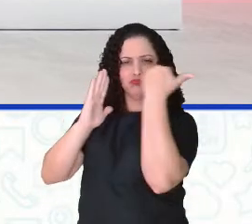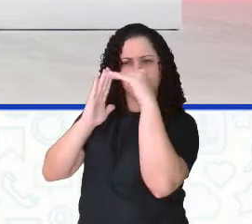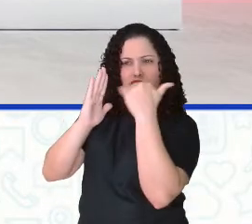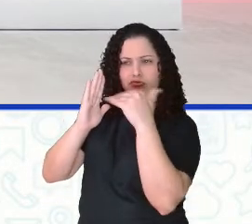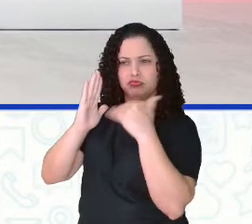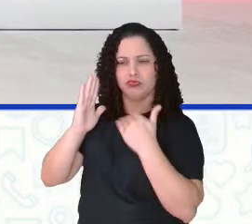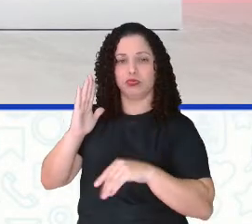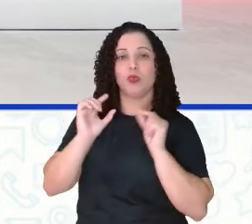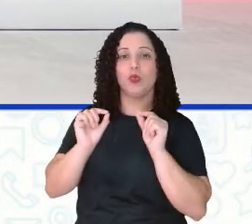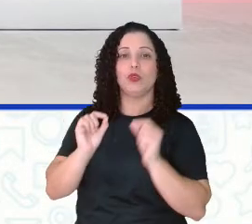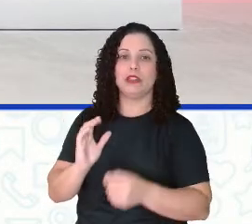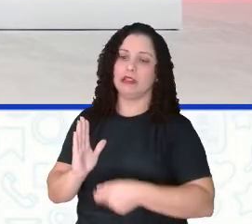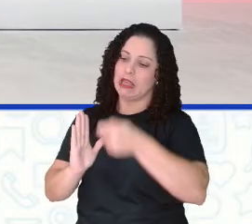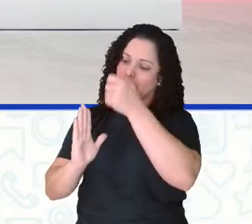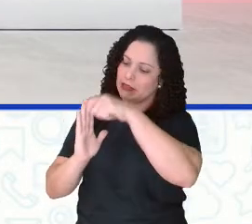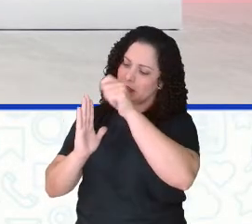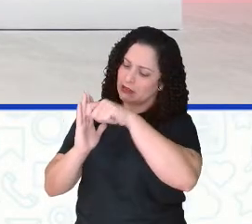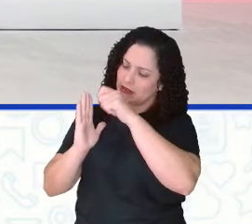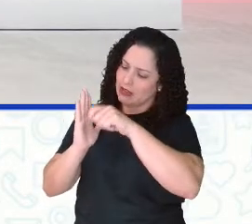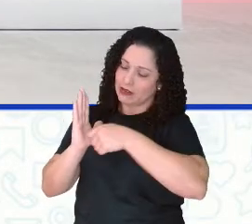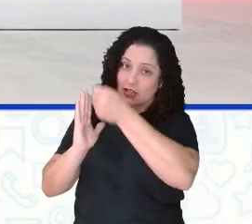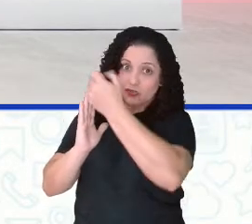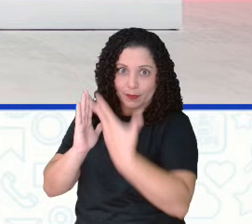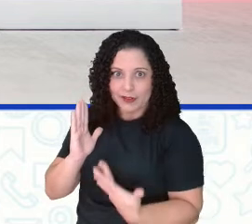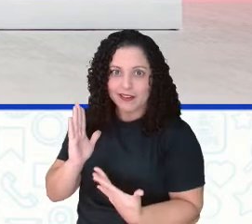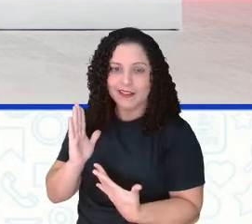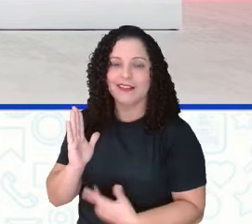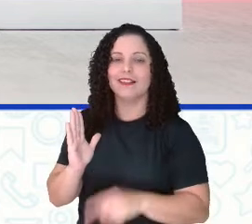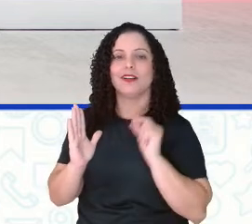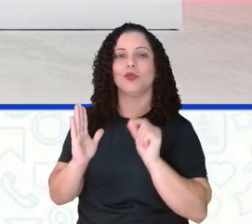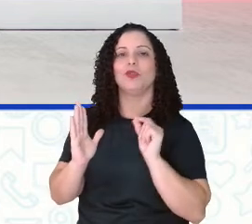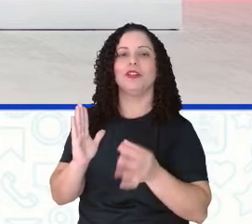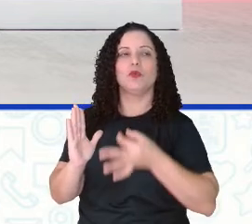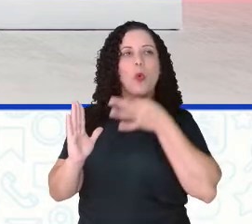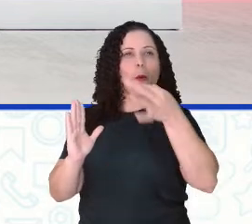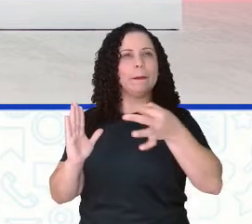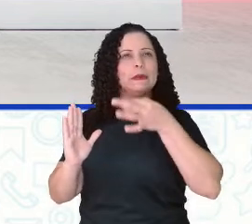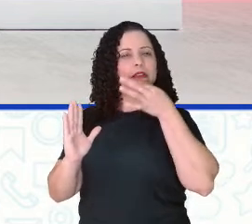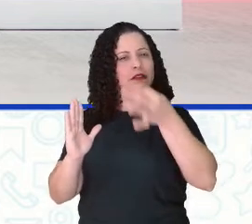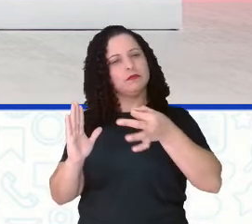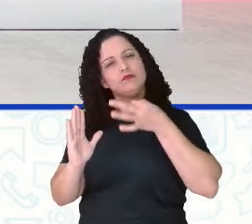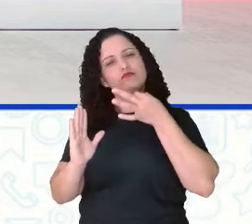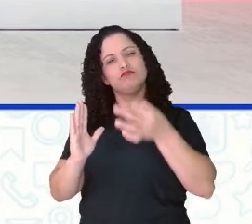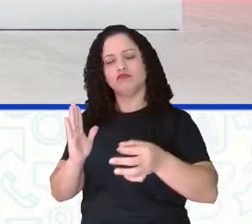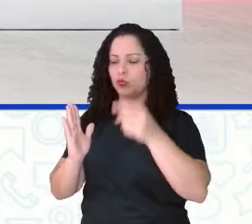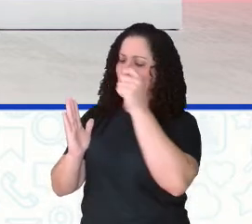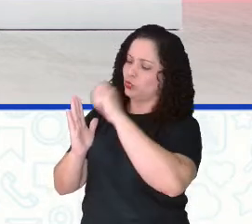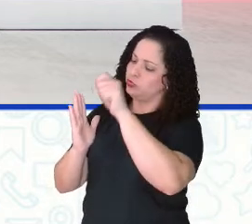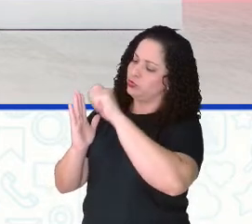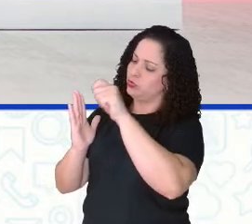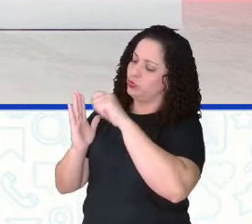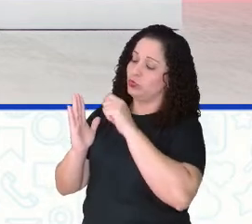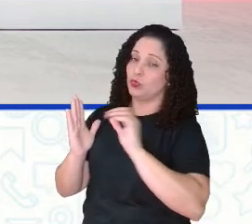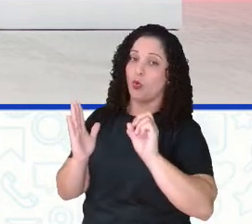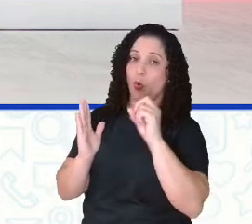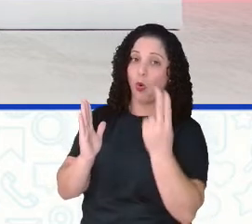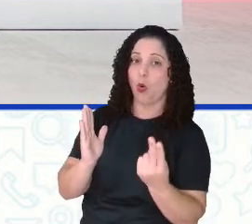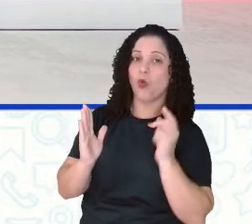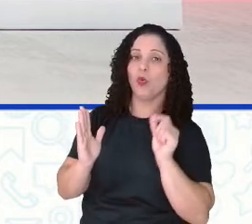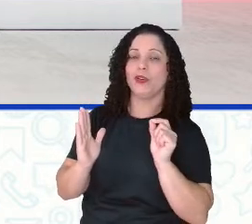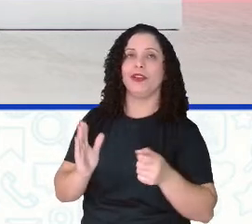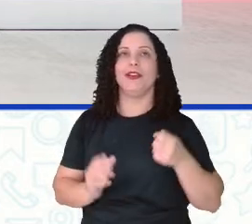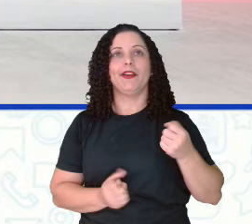dissertar sobre algo, falar sobre, e a gente pode falar sobre argumentando, que é o argumentativo, ou expositivo, que é no caso de